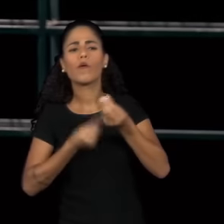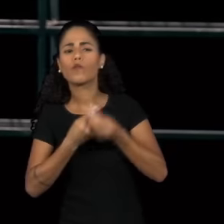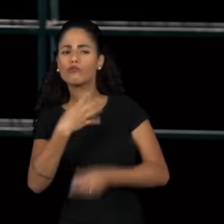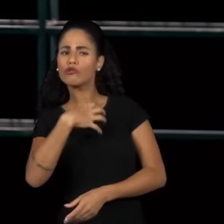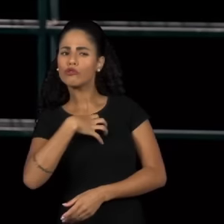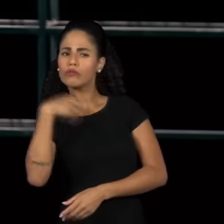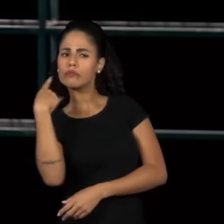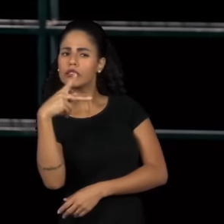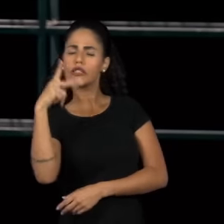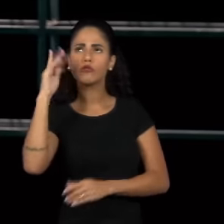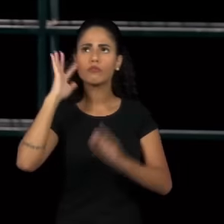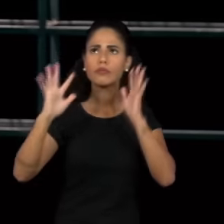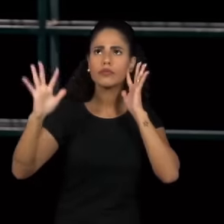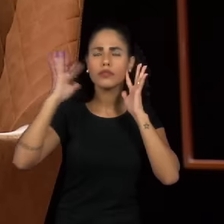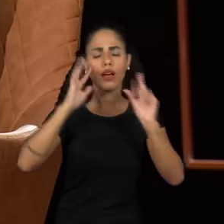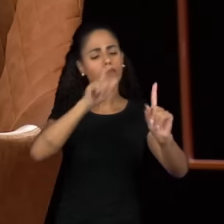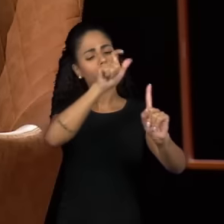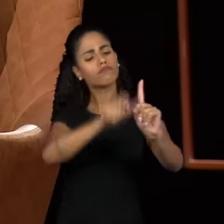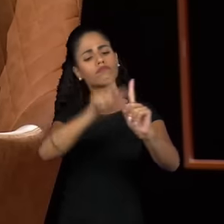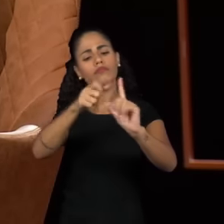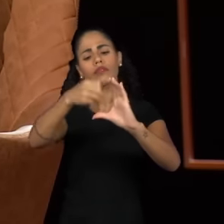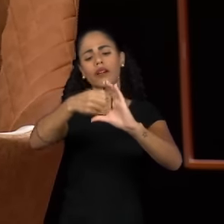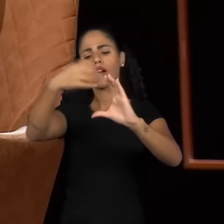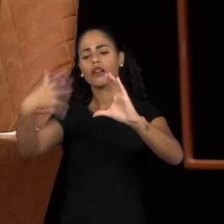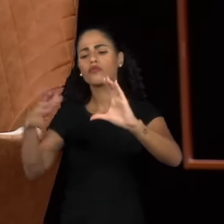de pensar cada papel.